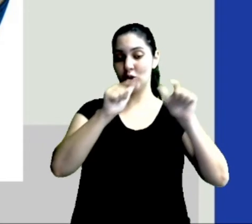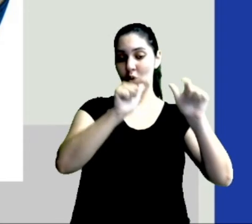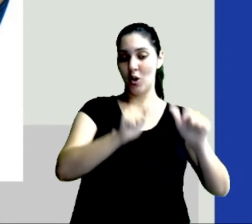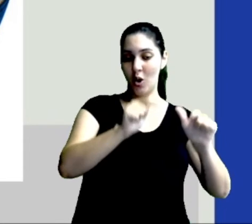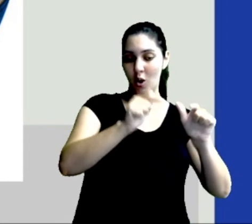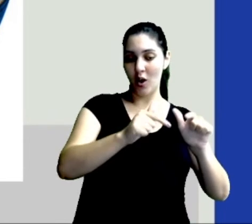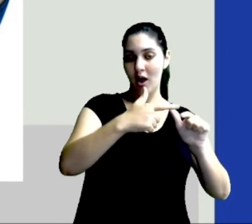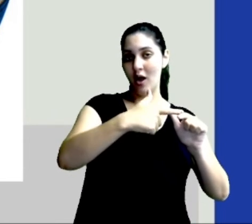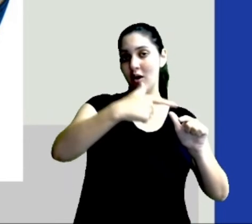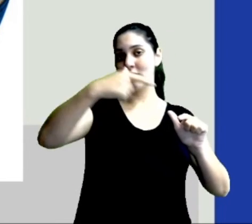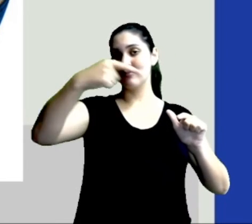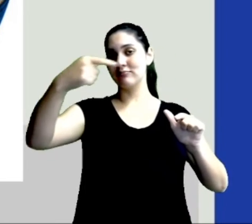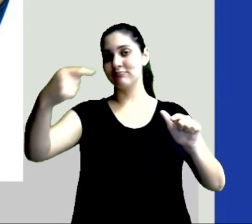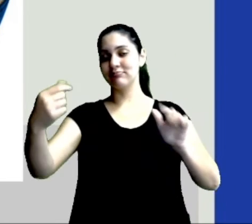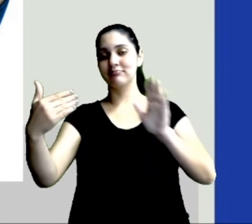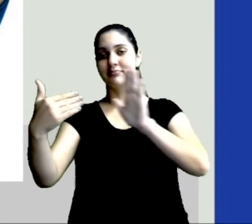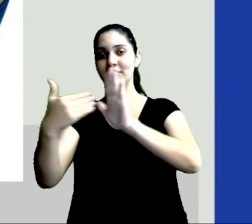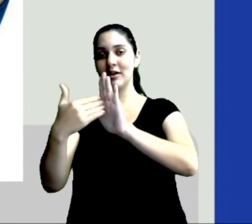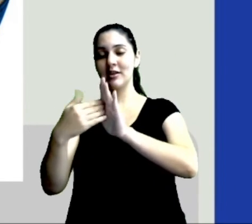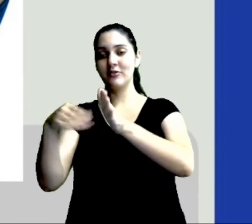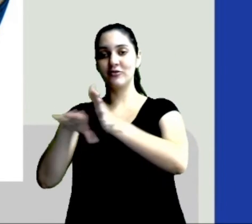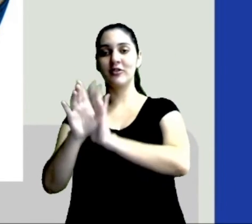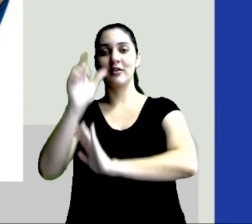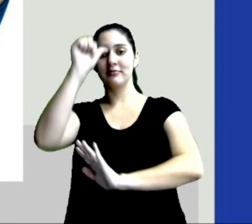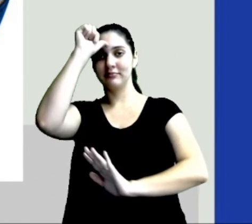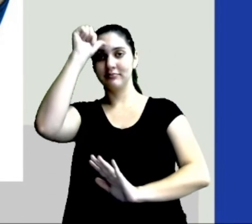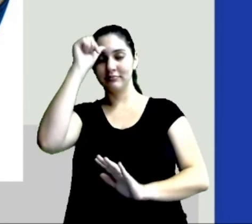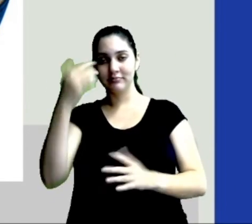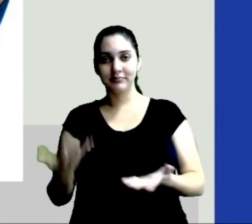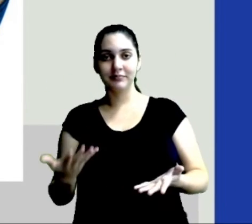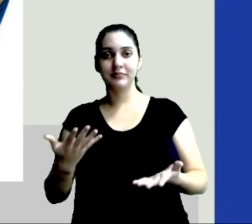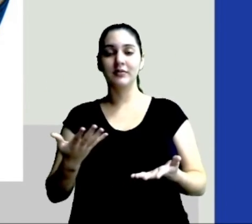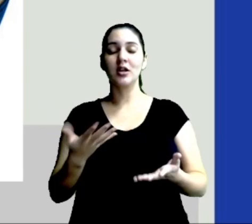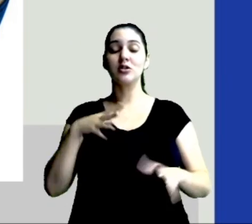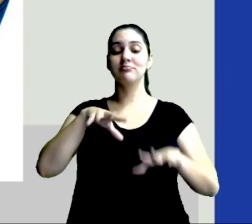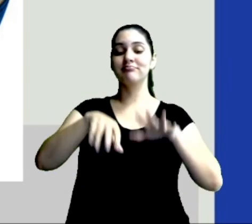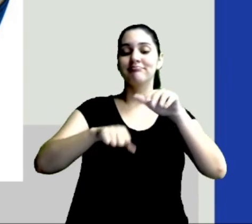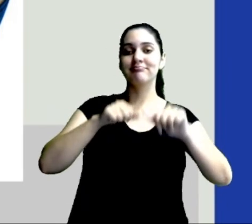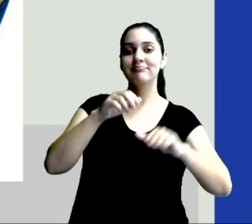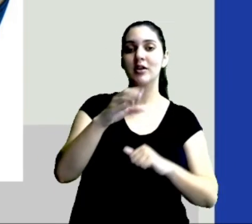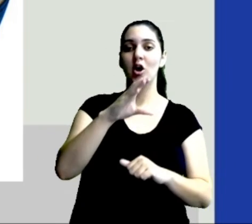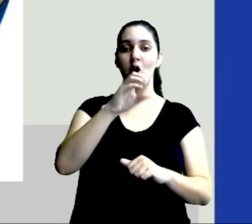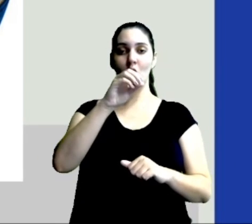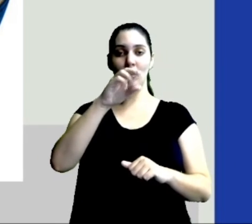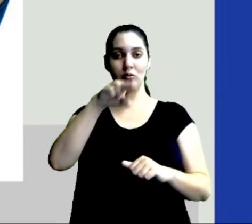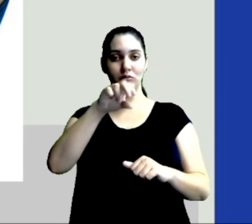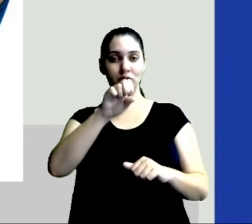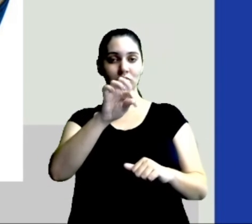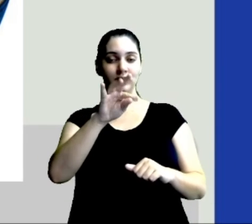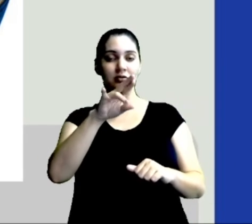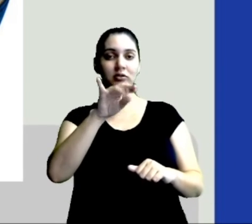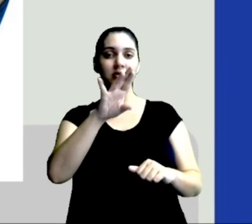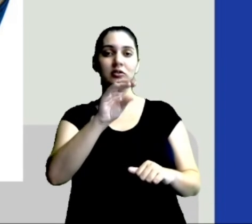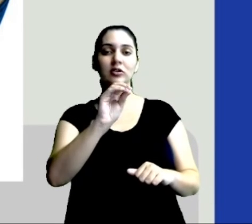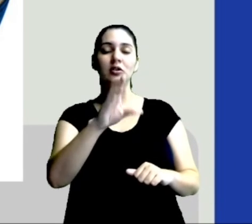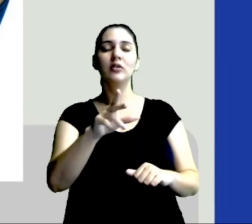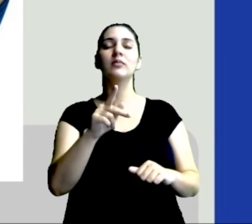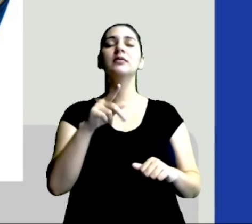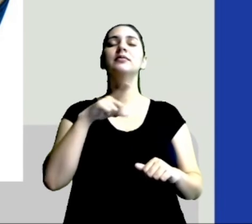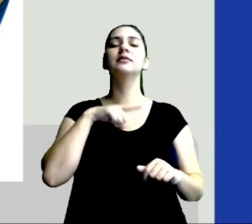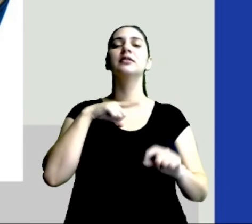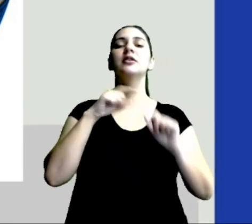saíam até chegar na Índia. Com a tomada de Constantinopla, em Constantinopla vai haver ali